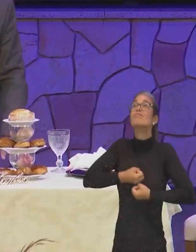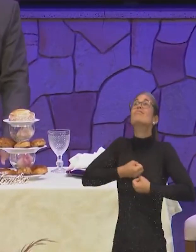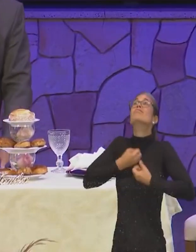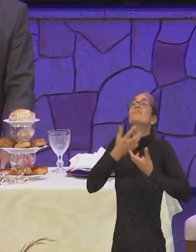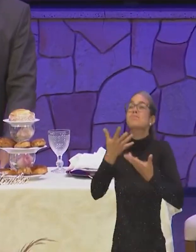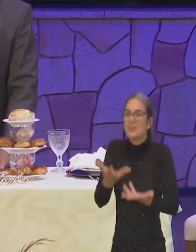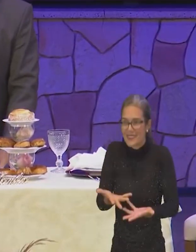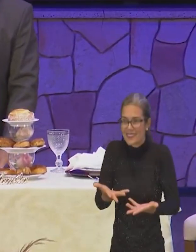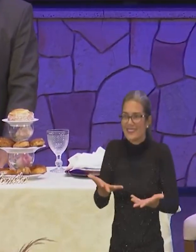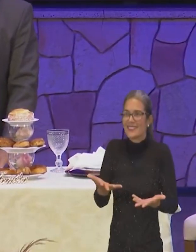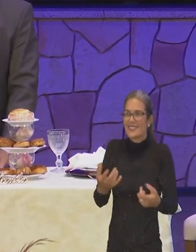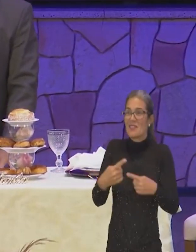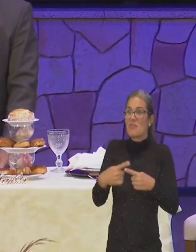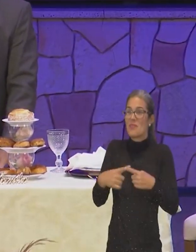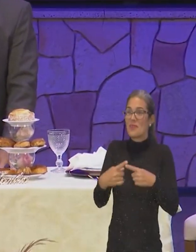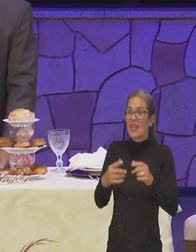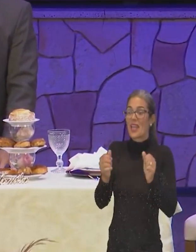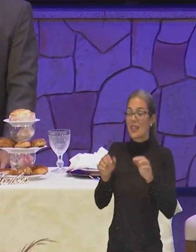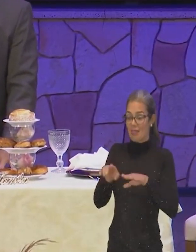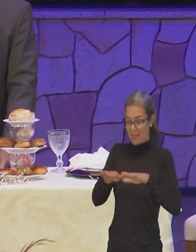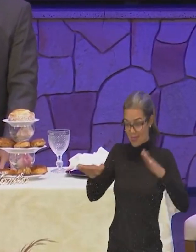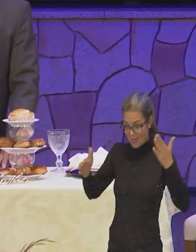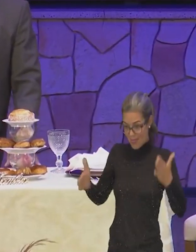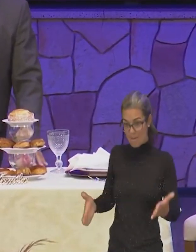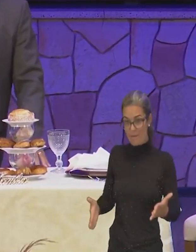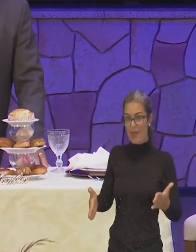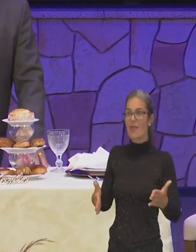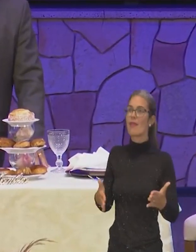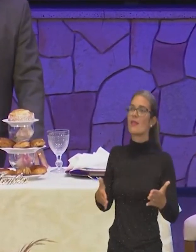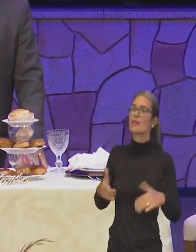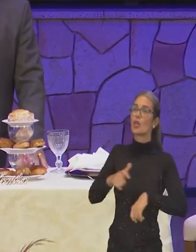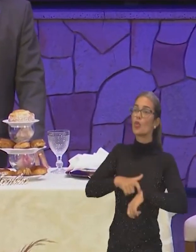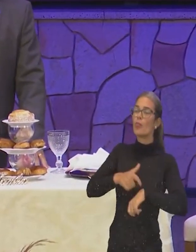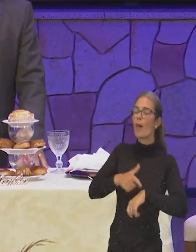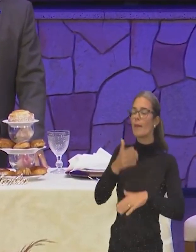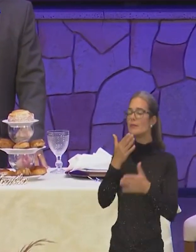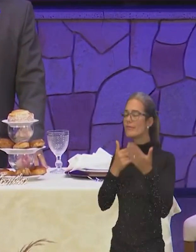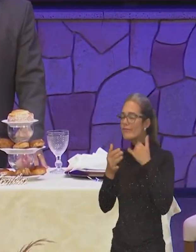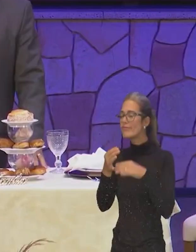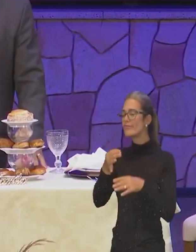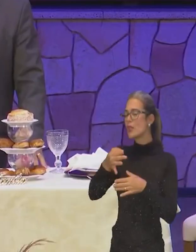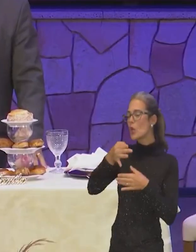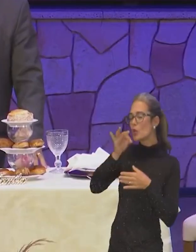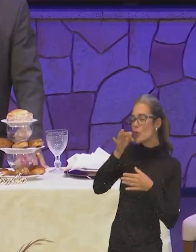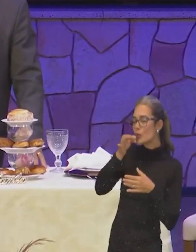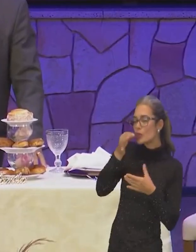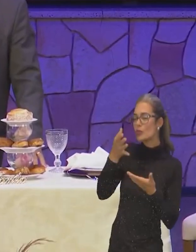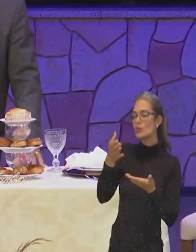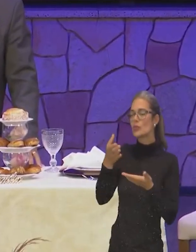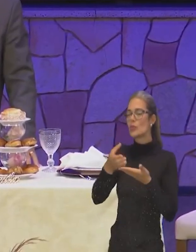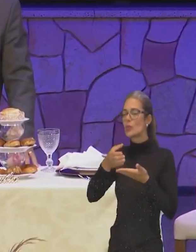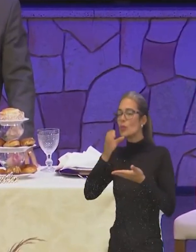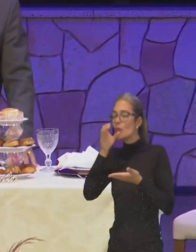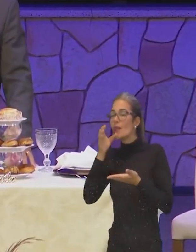é ao redor da mesa, trocando uma xícara de café, um copo de suco,